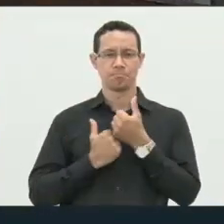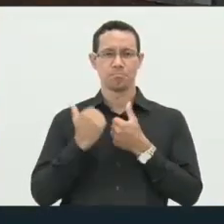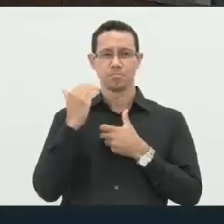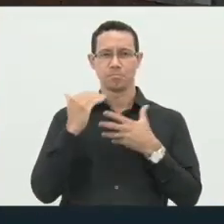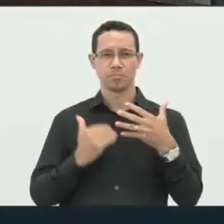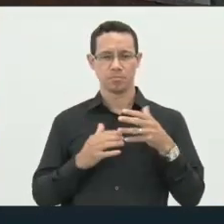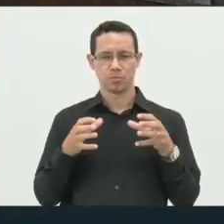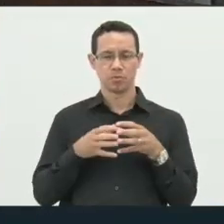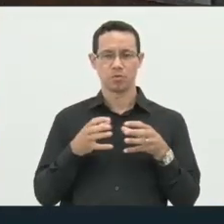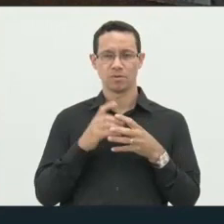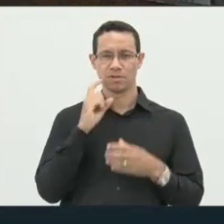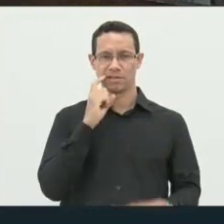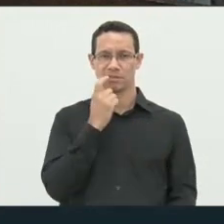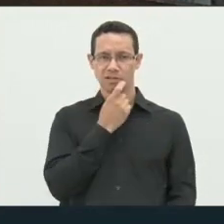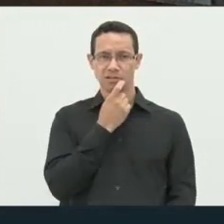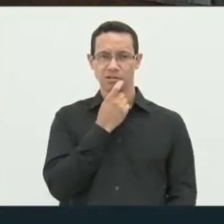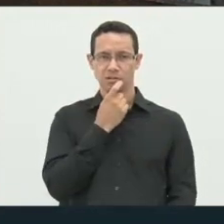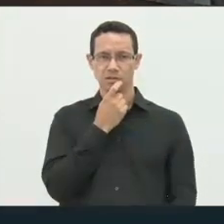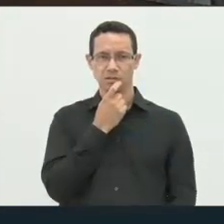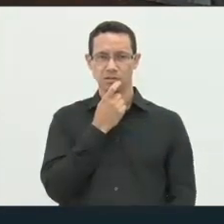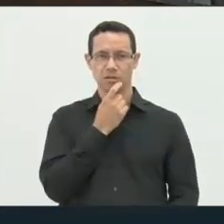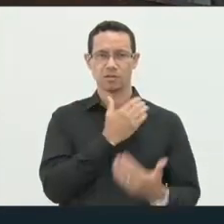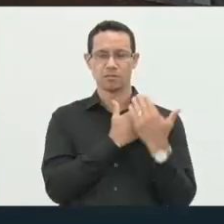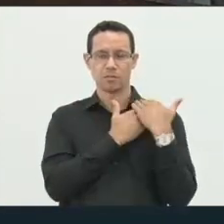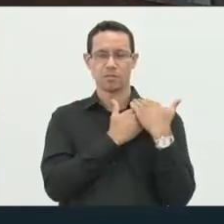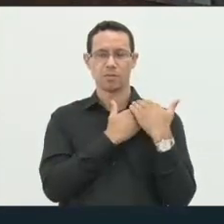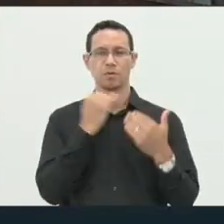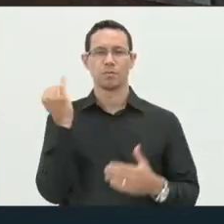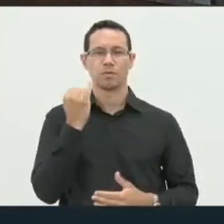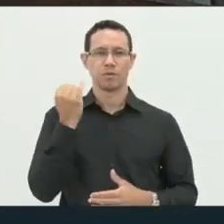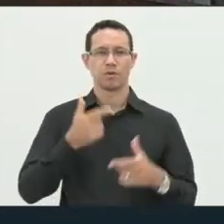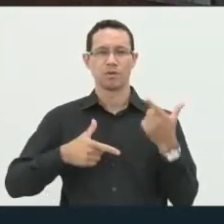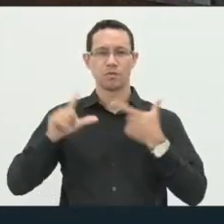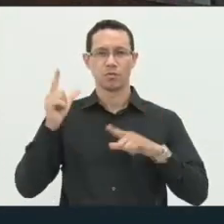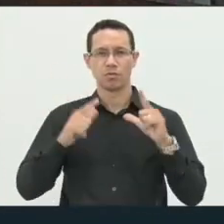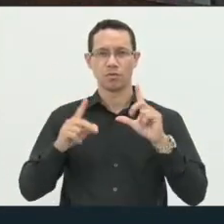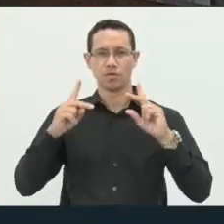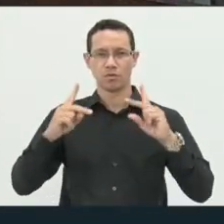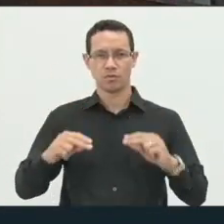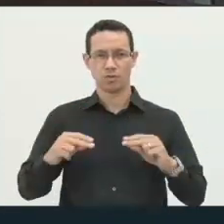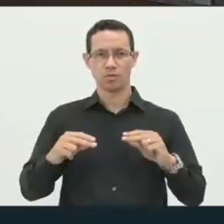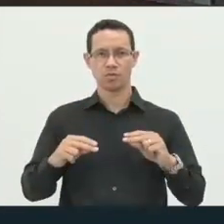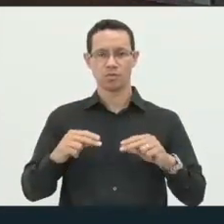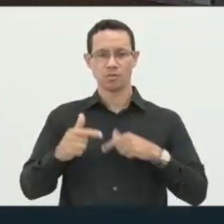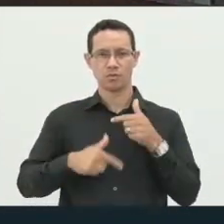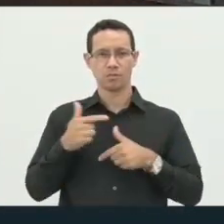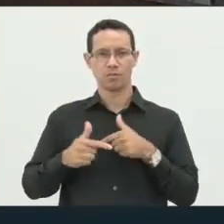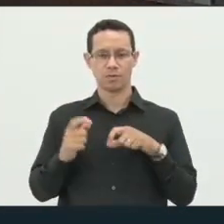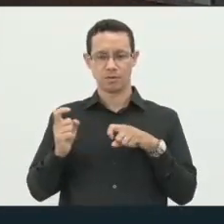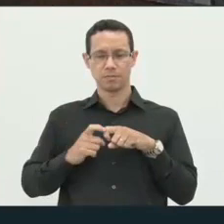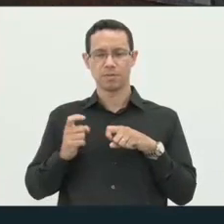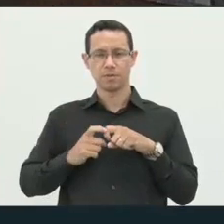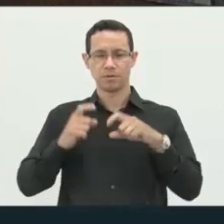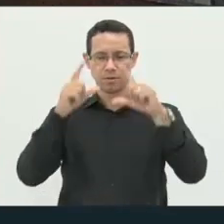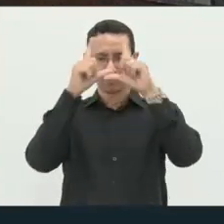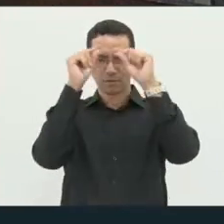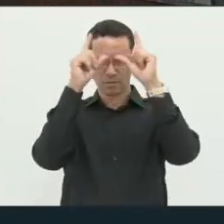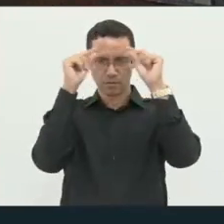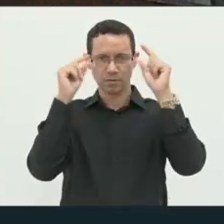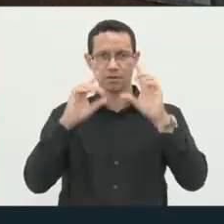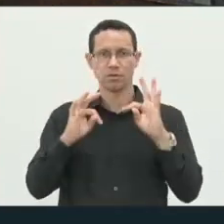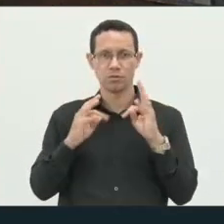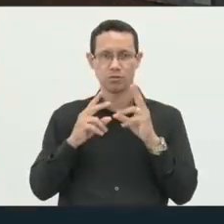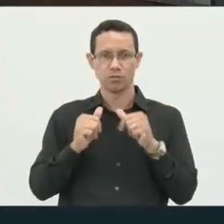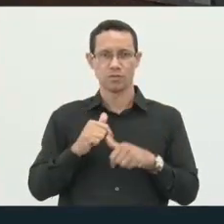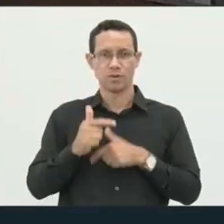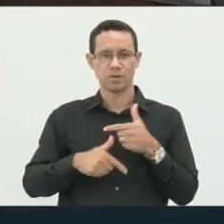dos dentistas que tem um papel tão importante como todos os outros trabalhadores como os médicos enfermeiros todos os trabalhadores da saúde